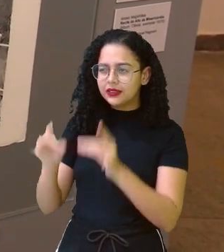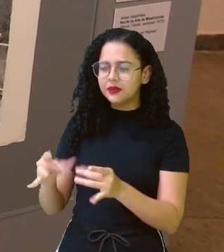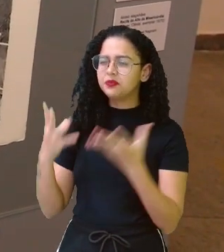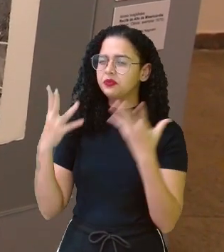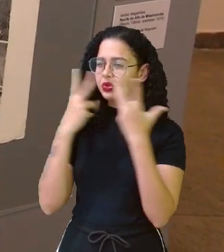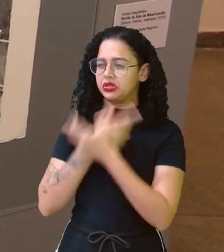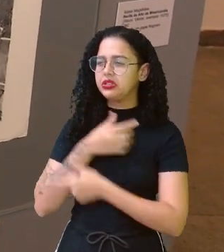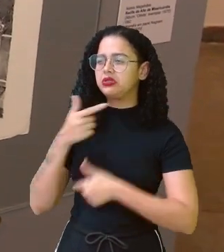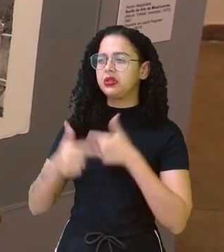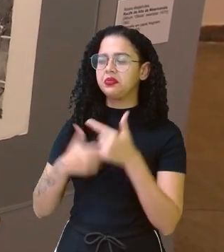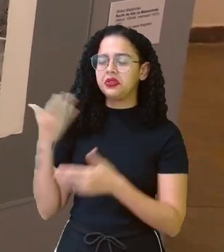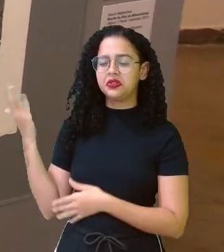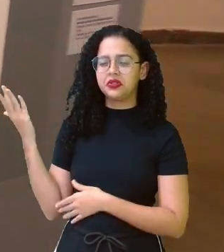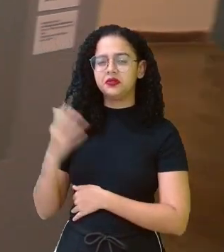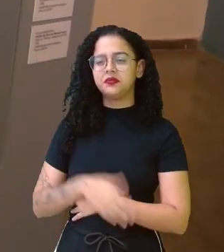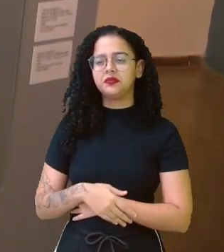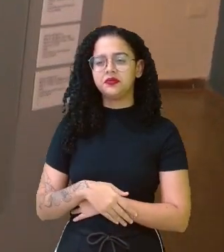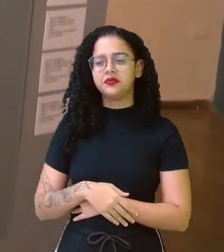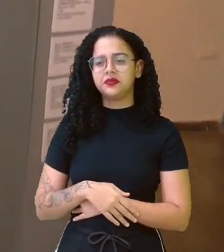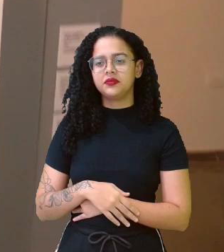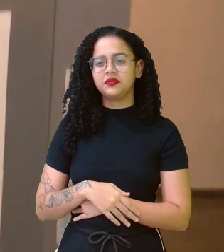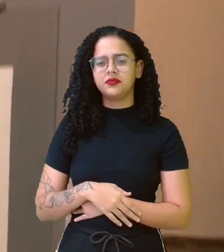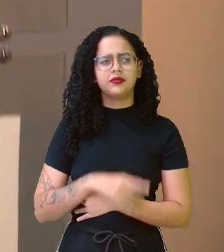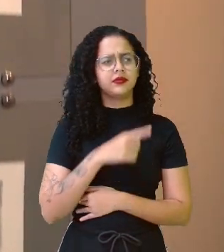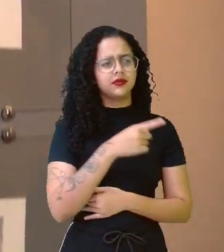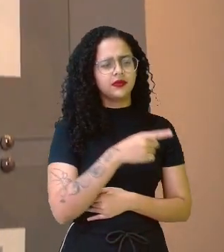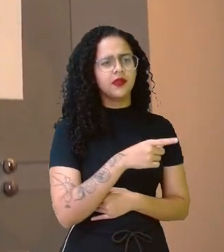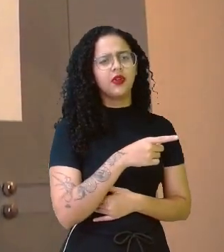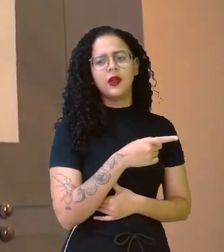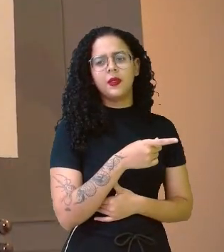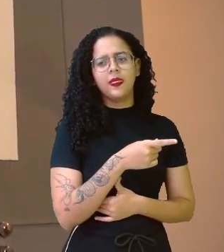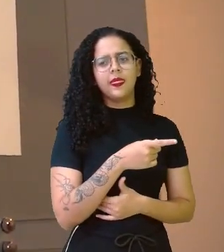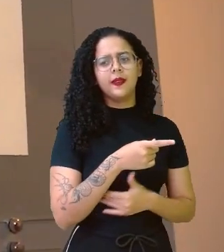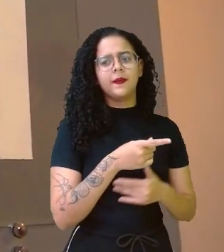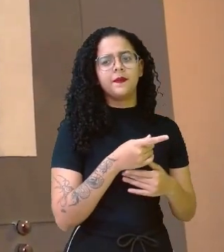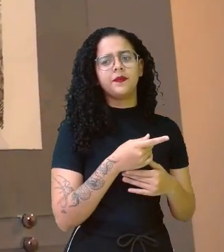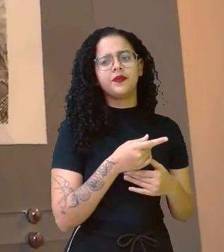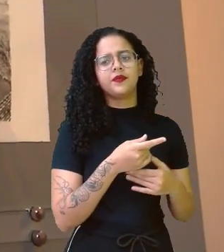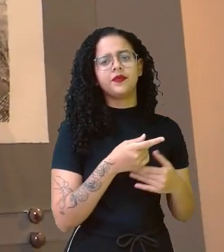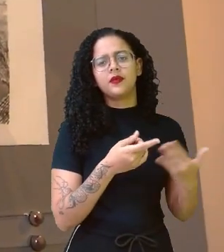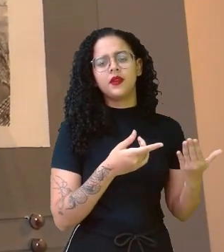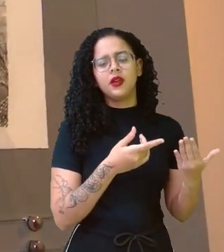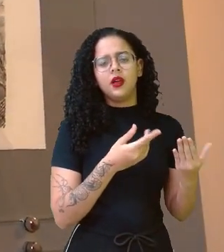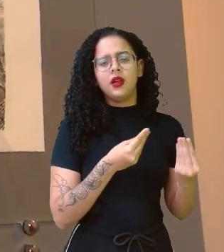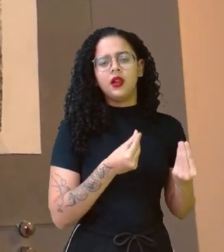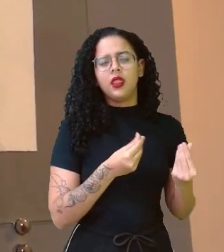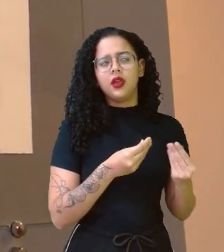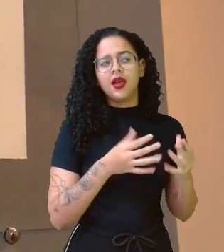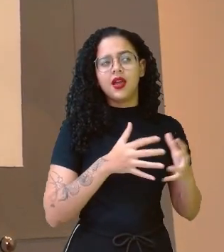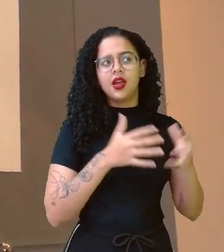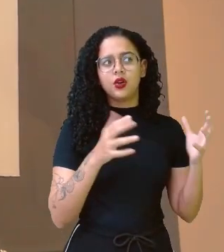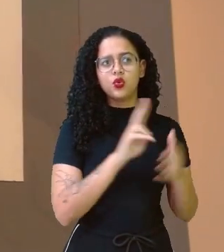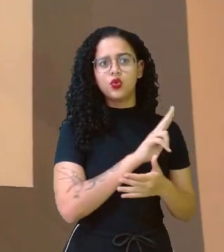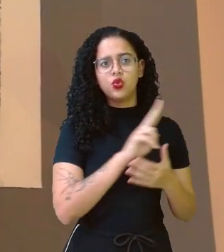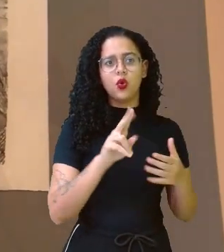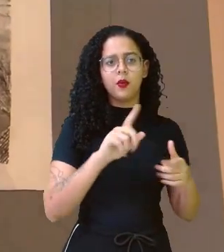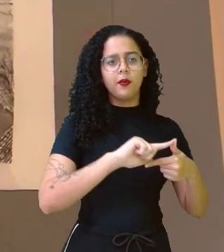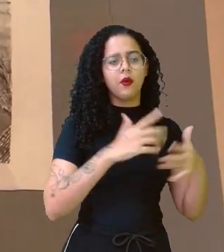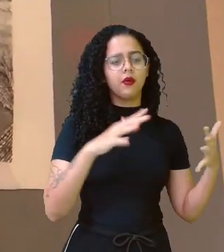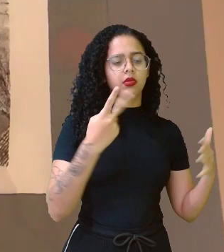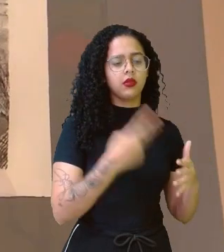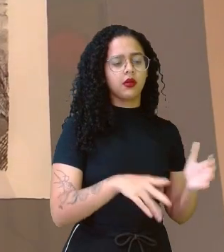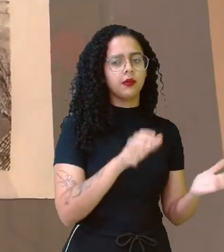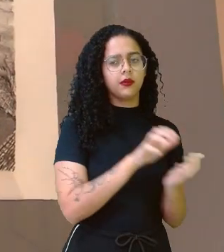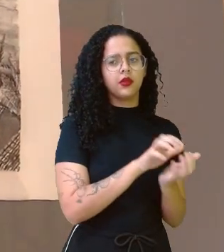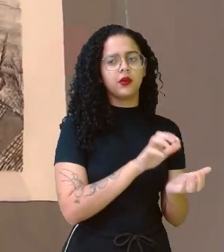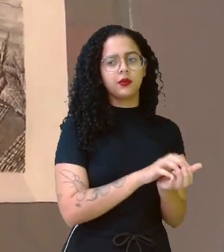Né? Quem conhece Olinda reconhece. Mesmo, né? Sim. Um dos grandes nomes do modernismo pernambucano. Exato.